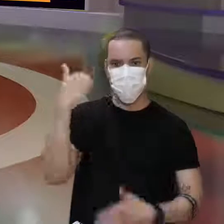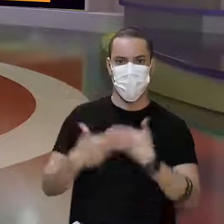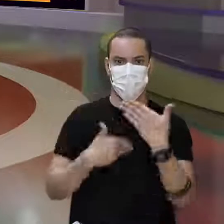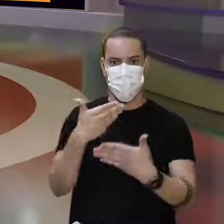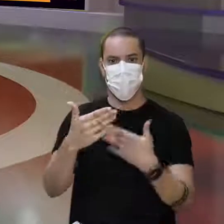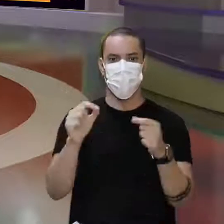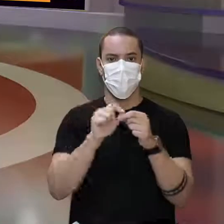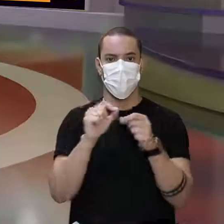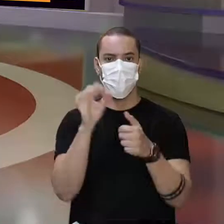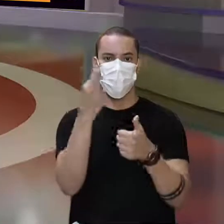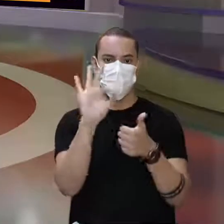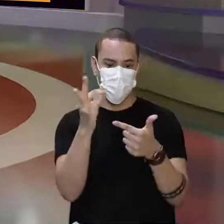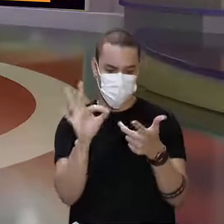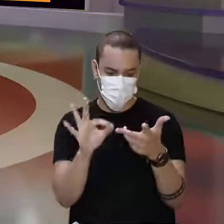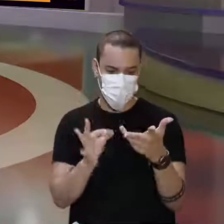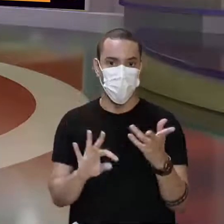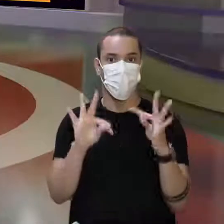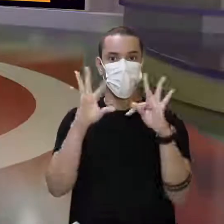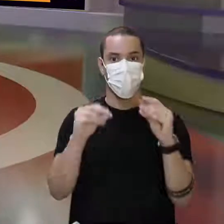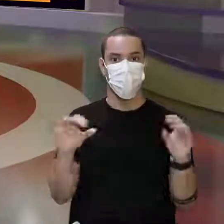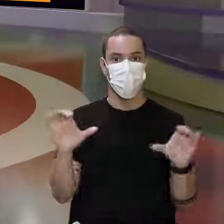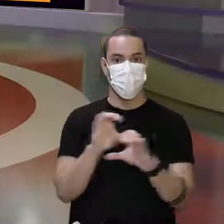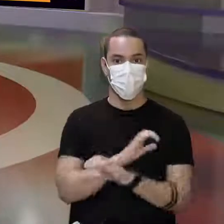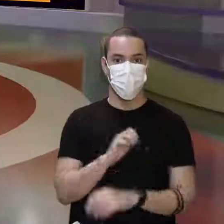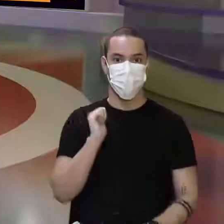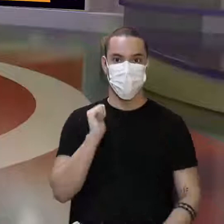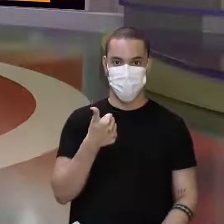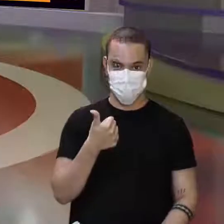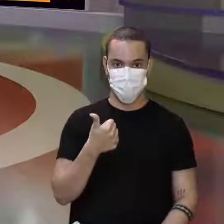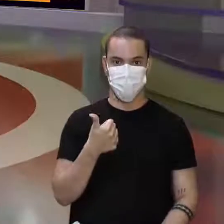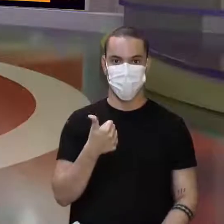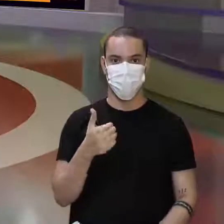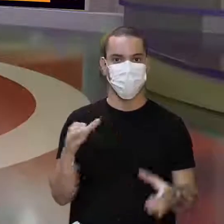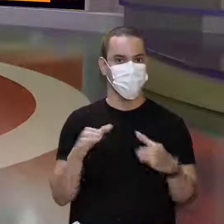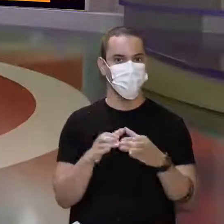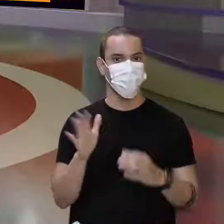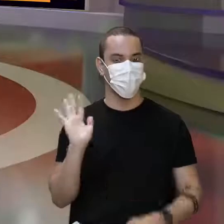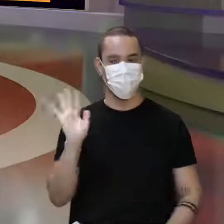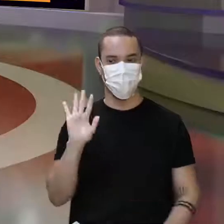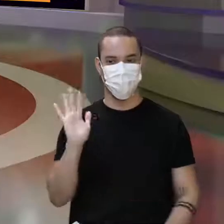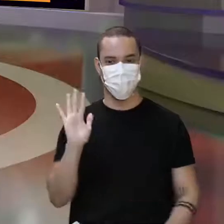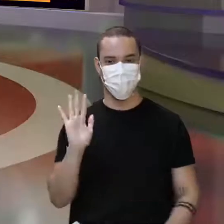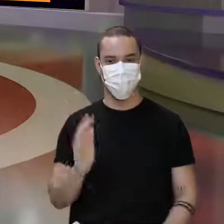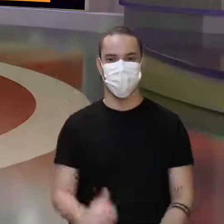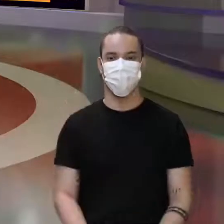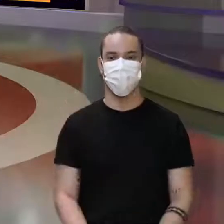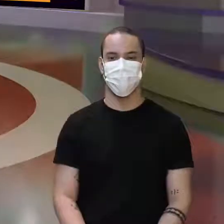correções. And that's it for today. See you next class. Bye bye.